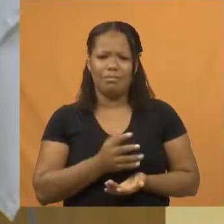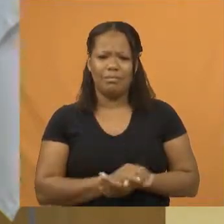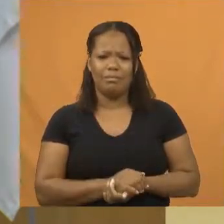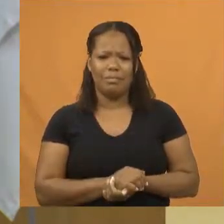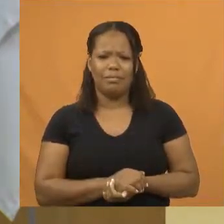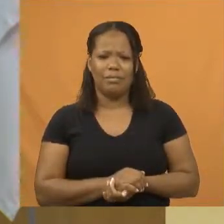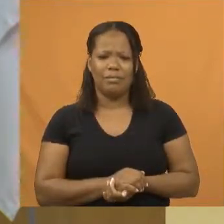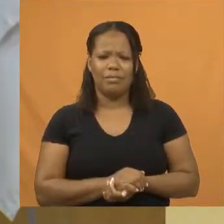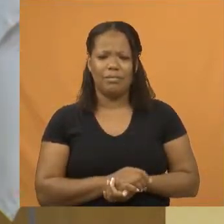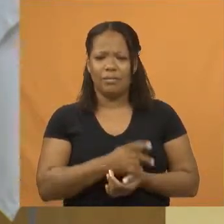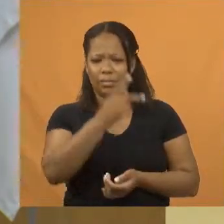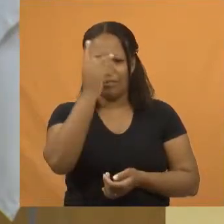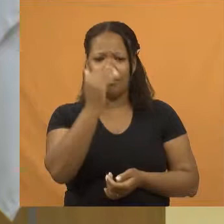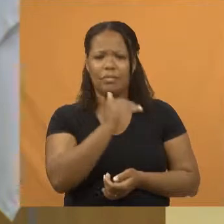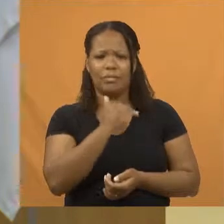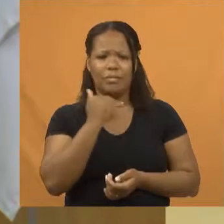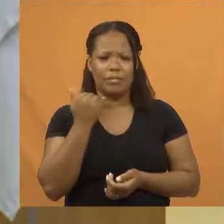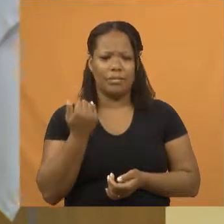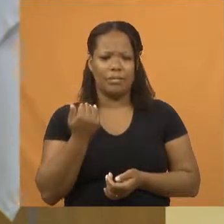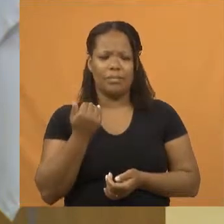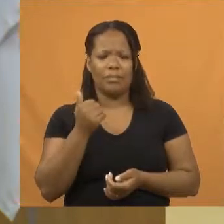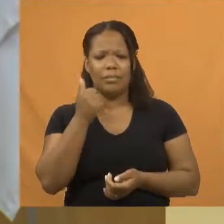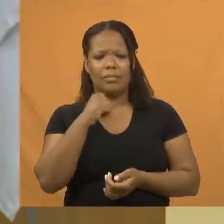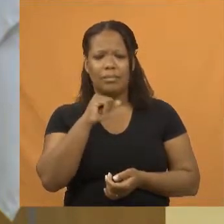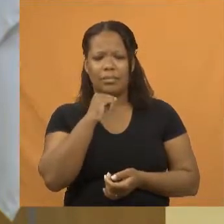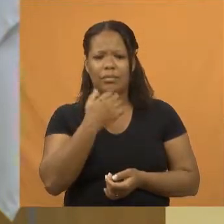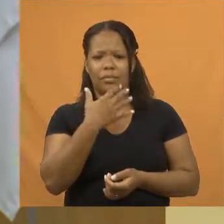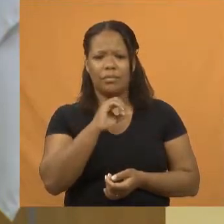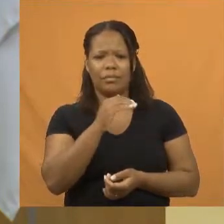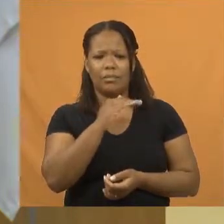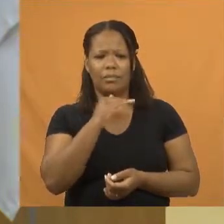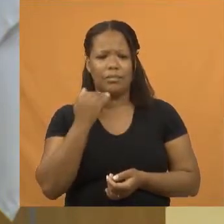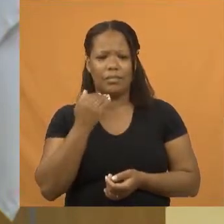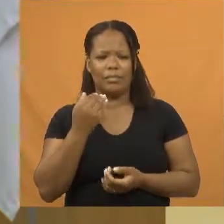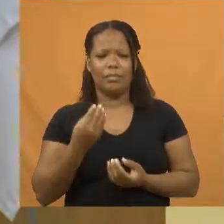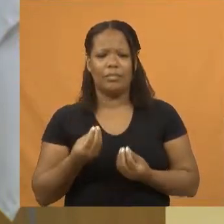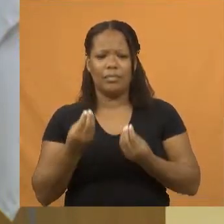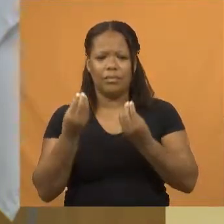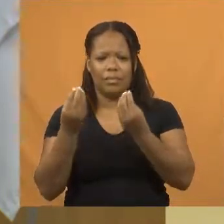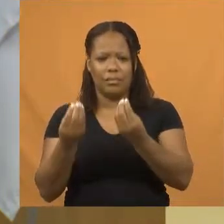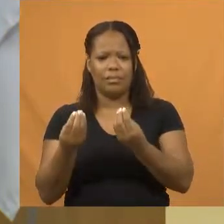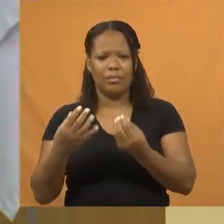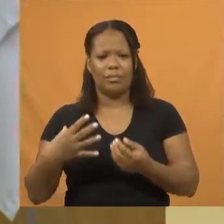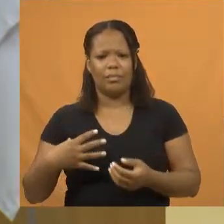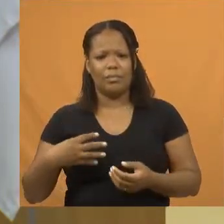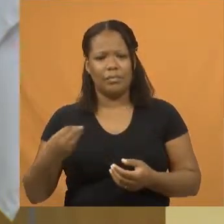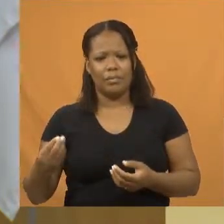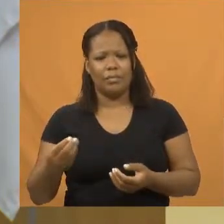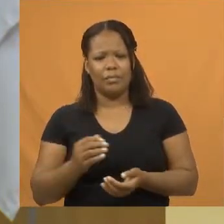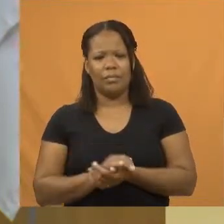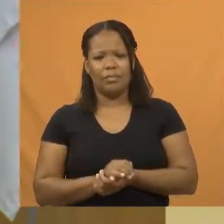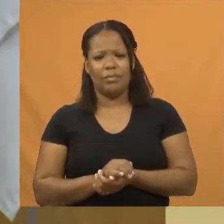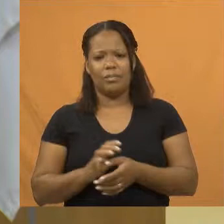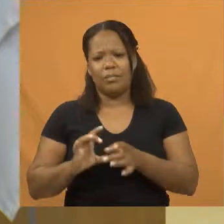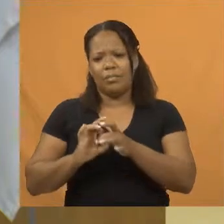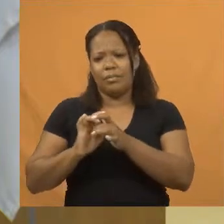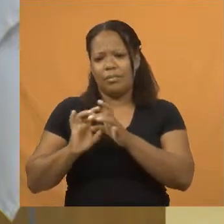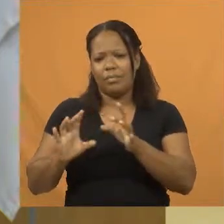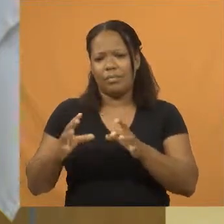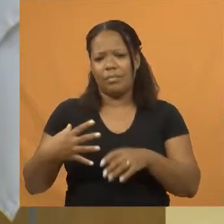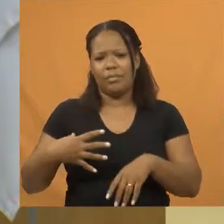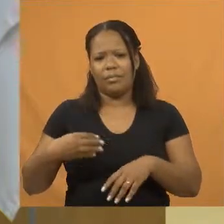as pessoas, quando morrem, os genitores, os pais, deixam ali filhos, ou o genitor deixa